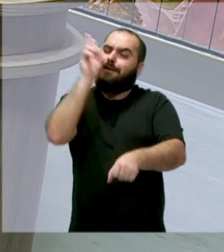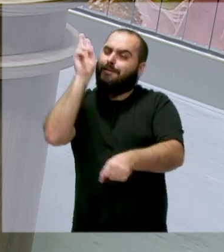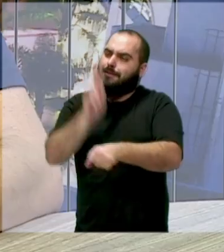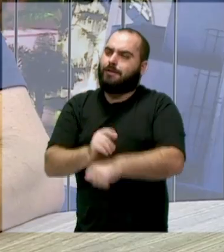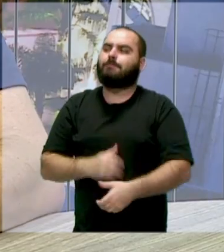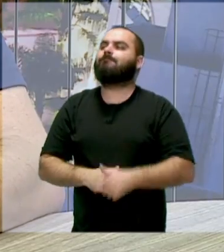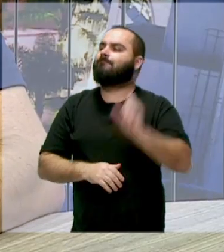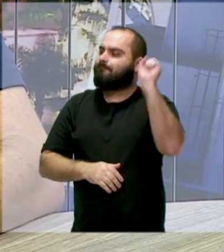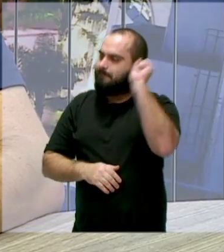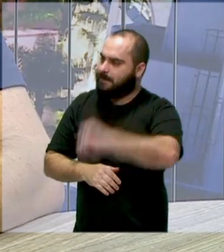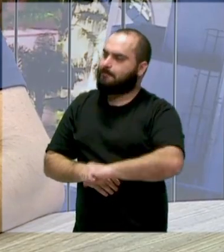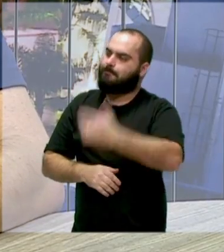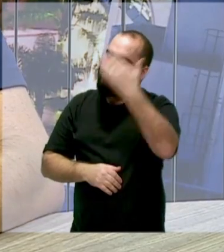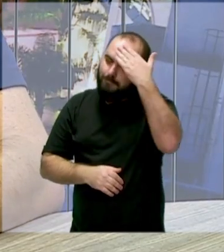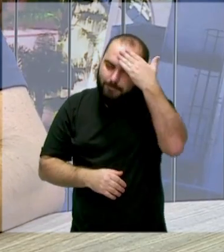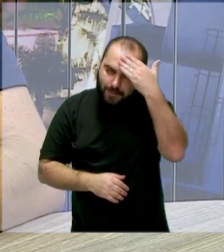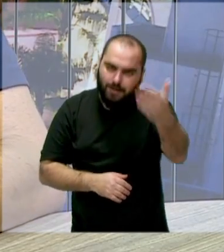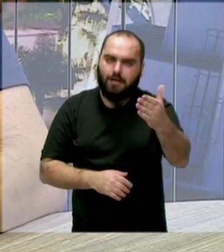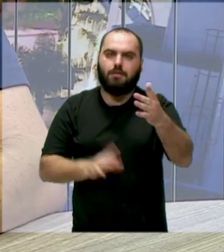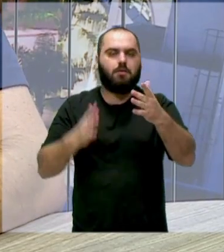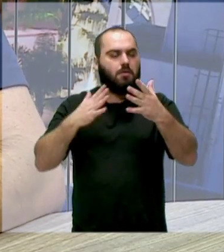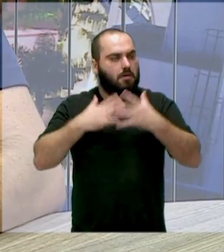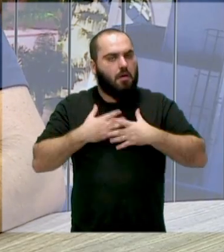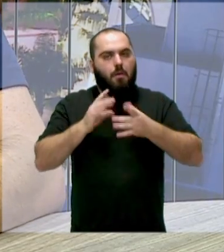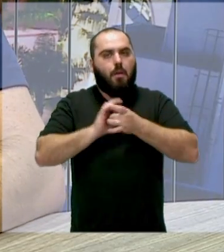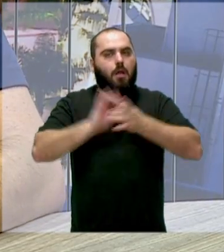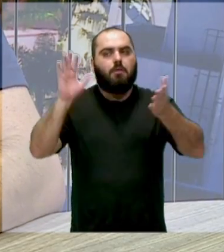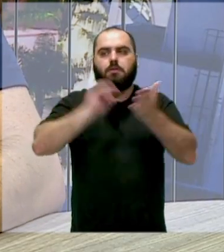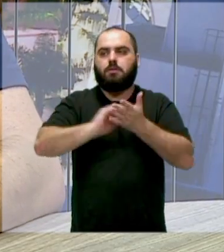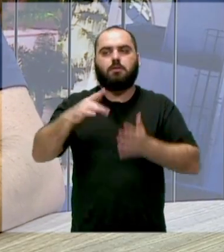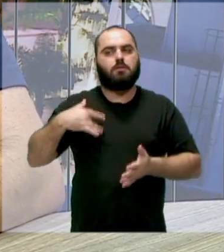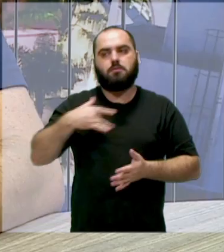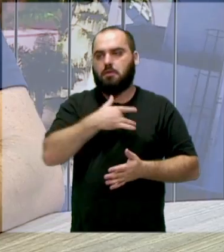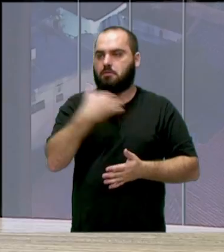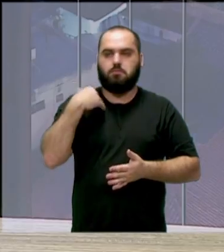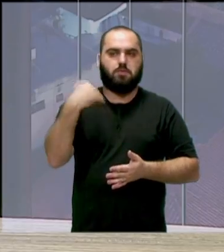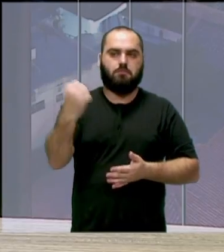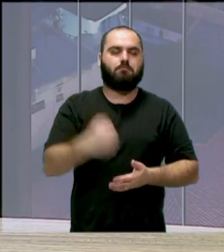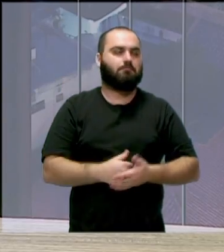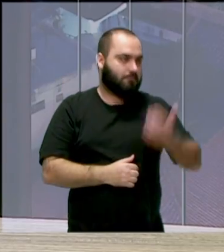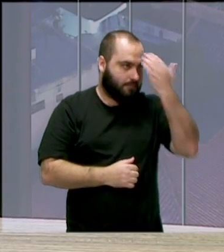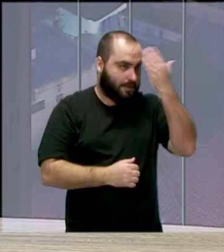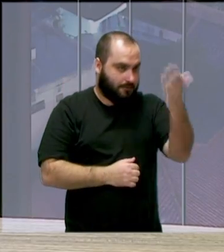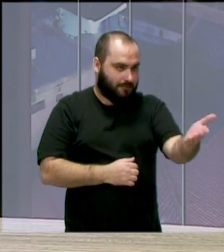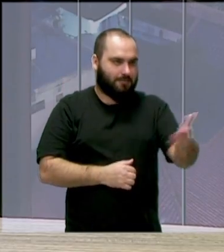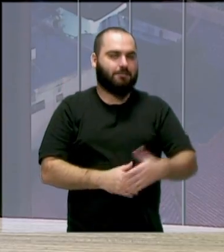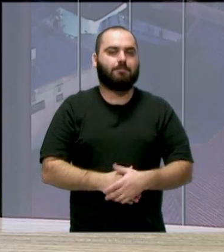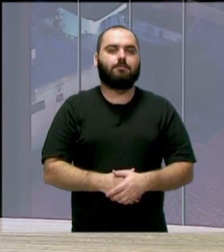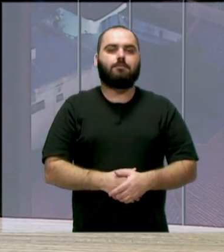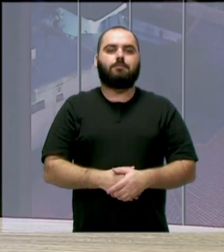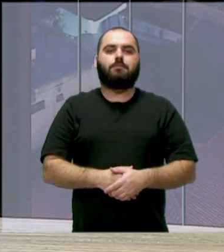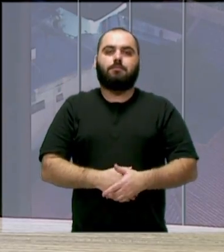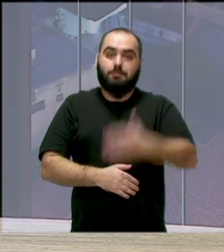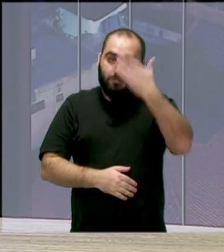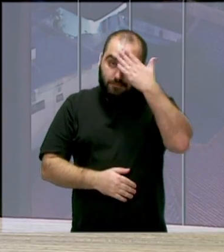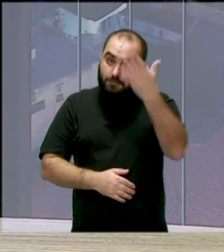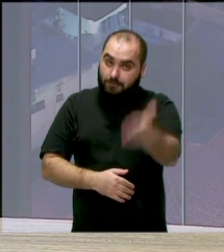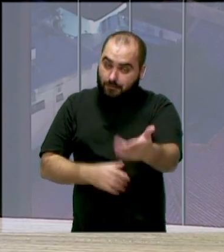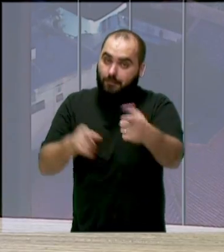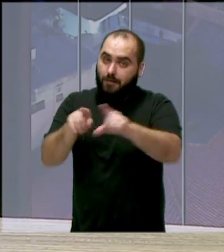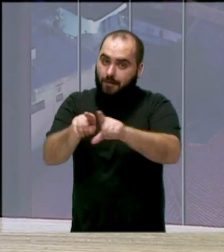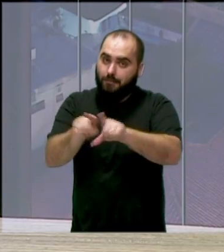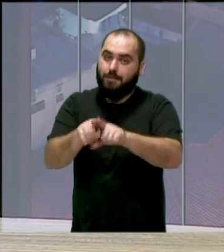Prevenção, obrigado vocês e a gente coloca à disposição lá na Secretaria de Saúde. Obrigada a você, Lúcio. E obrigada também a você